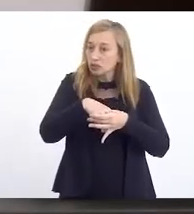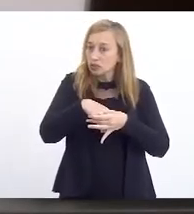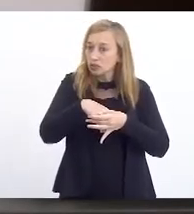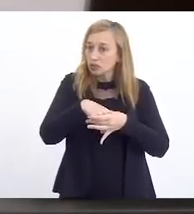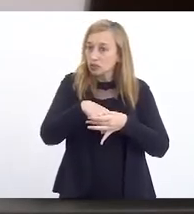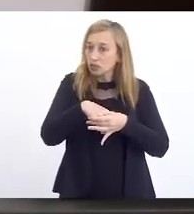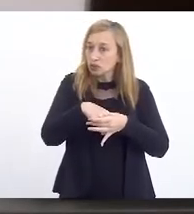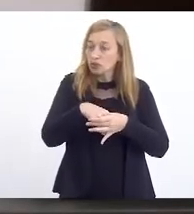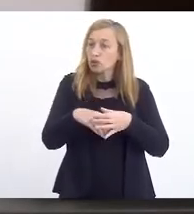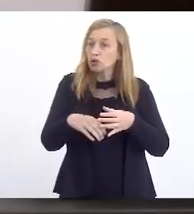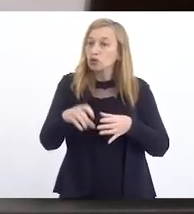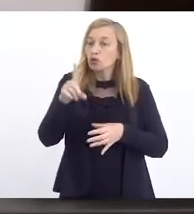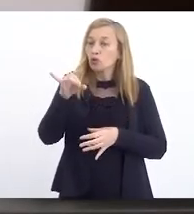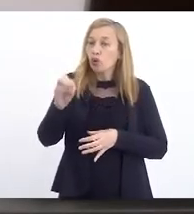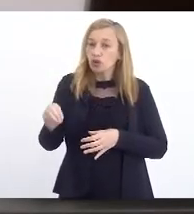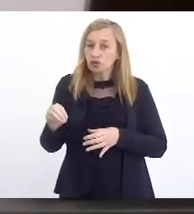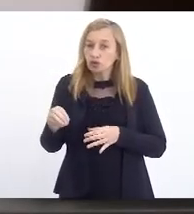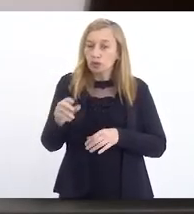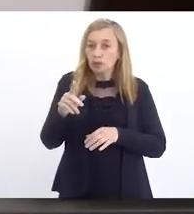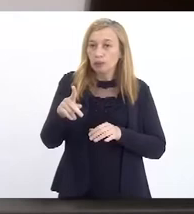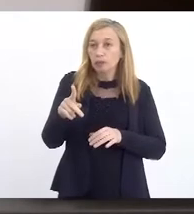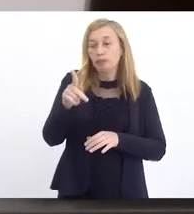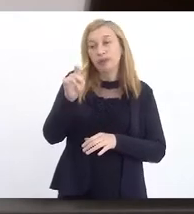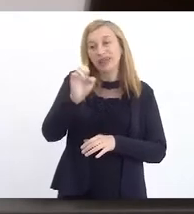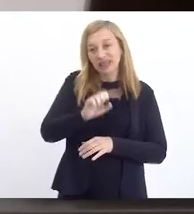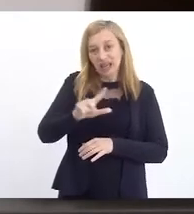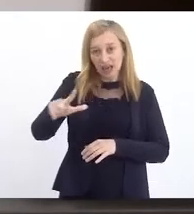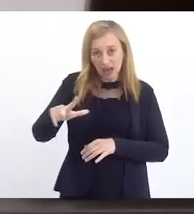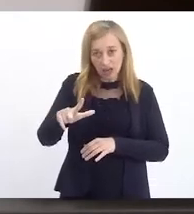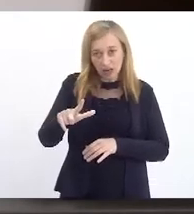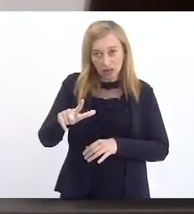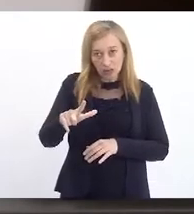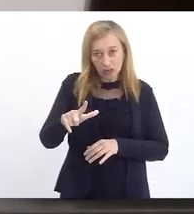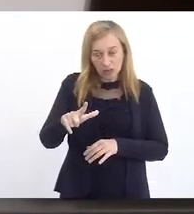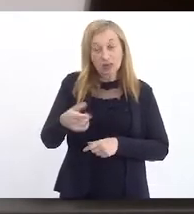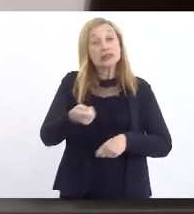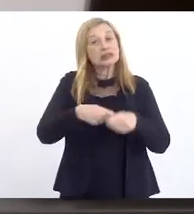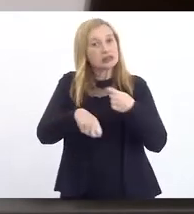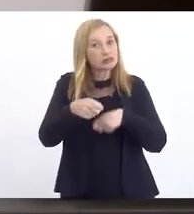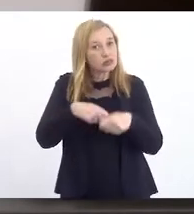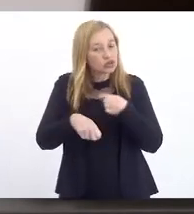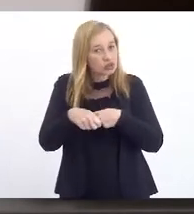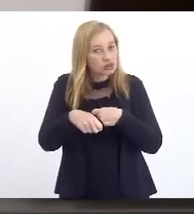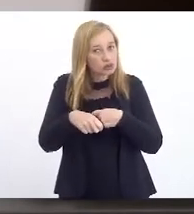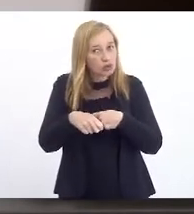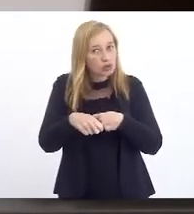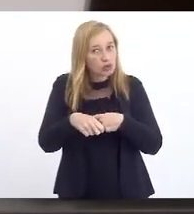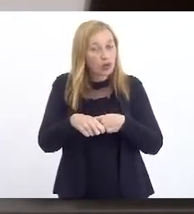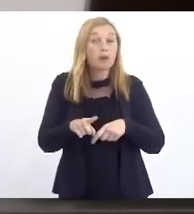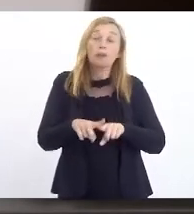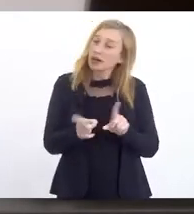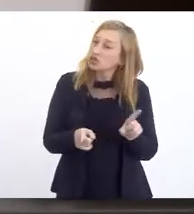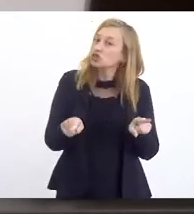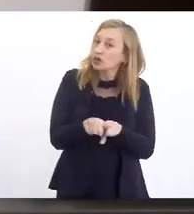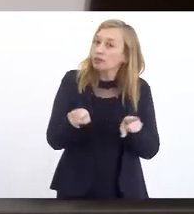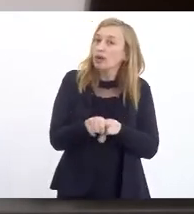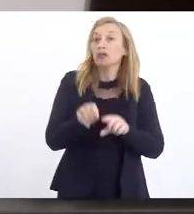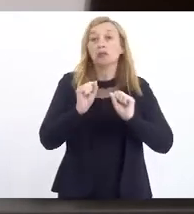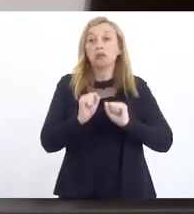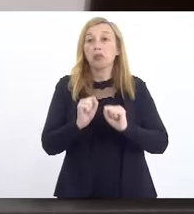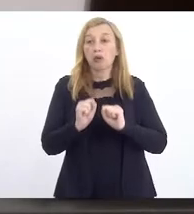do Código Penal, dentro da improbidade administrativa, mas também pode